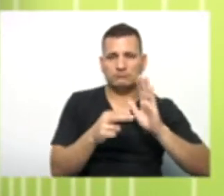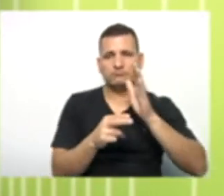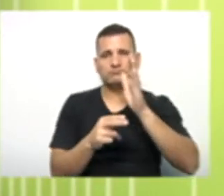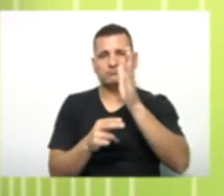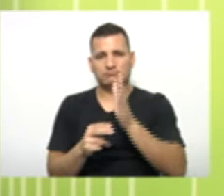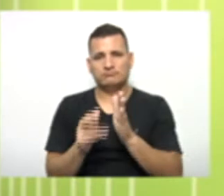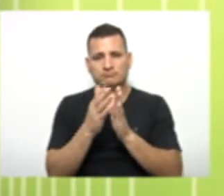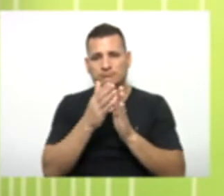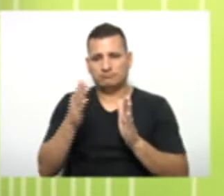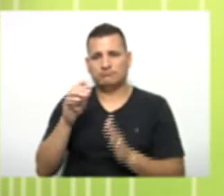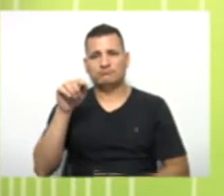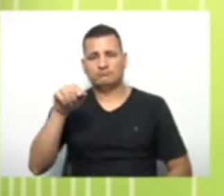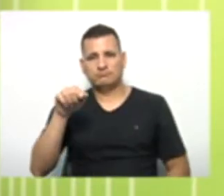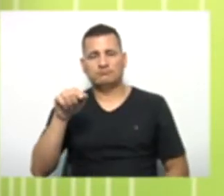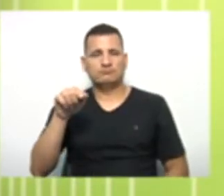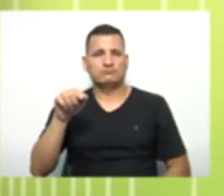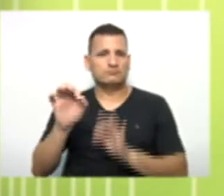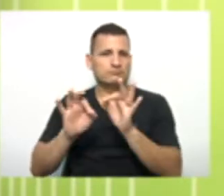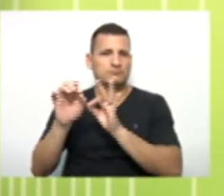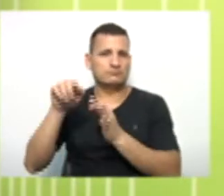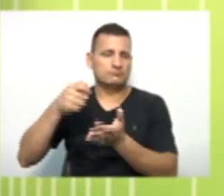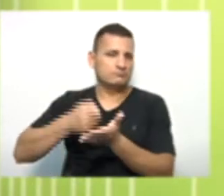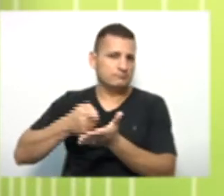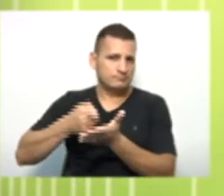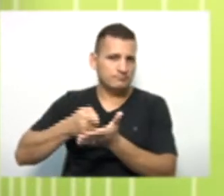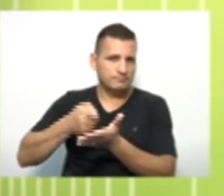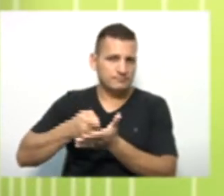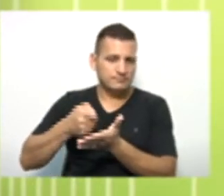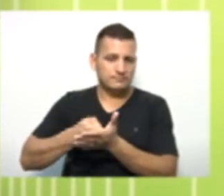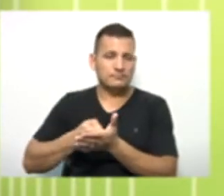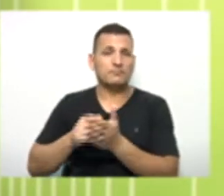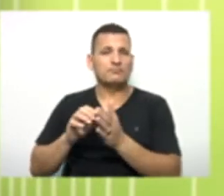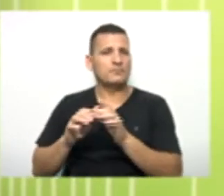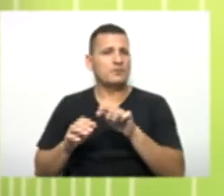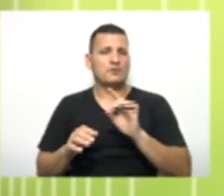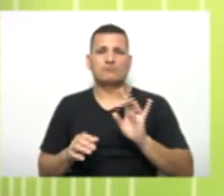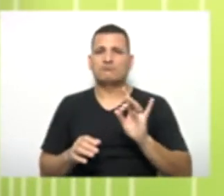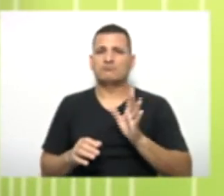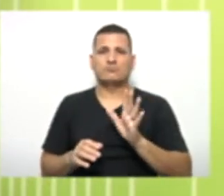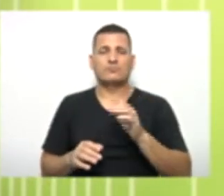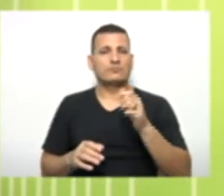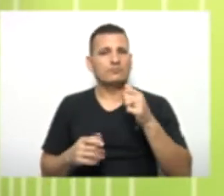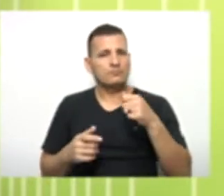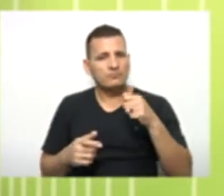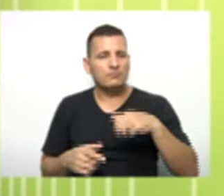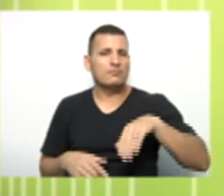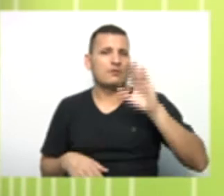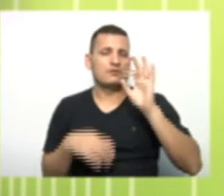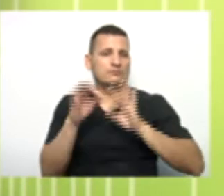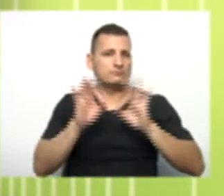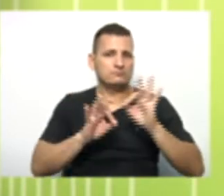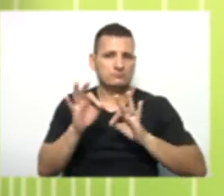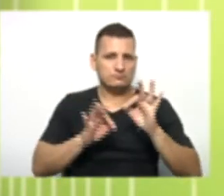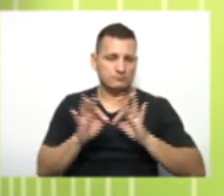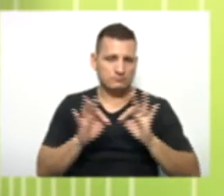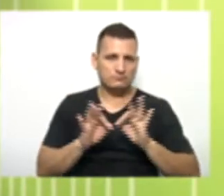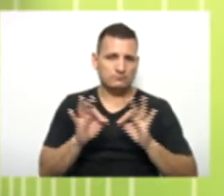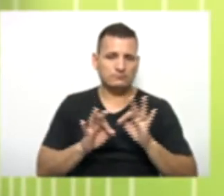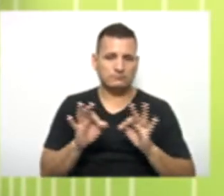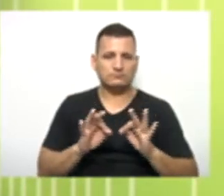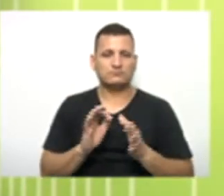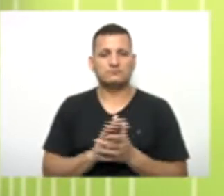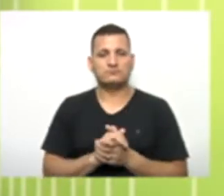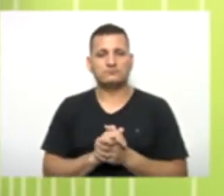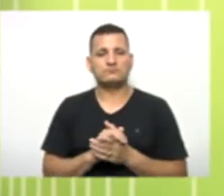nós organizamos as obrigações. Mas não é só isso, tem que ser mais organizado. Para quê? Para que a